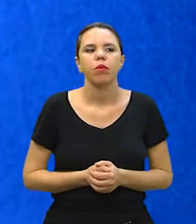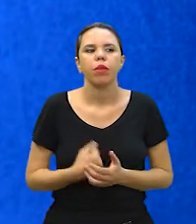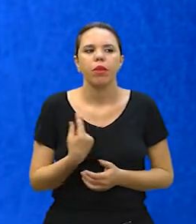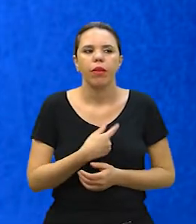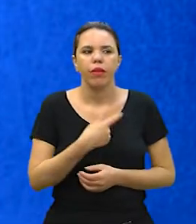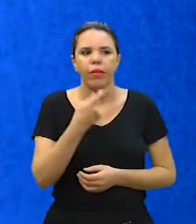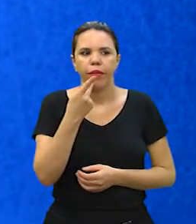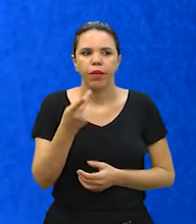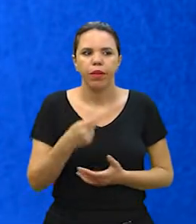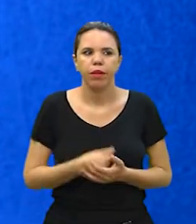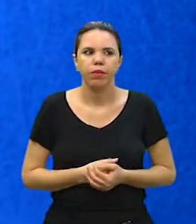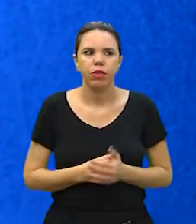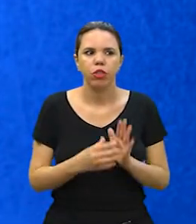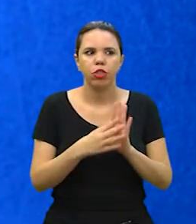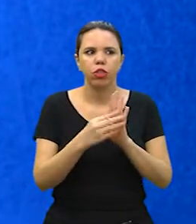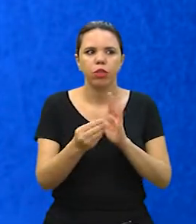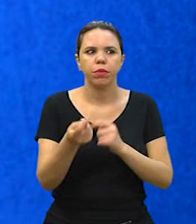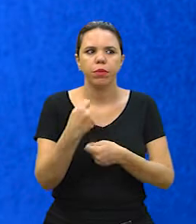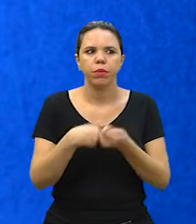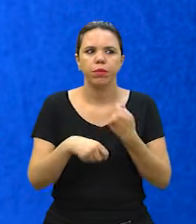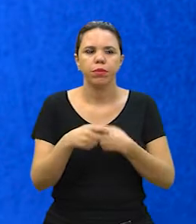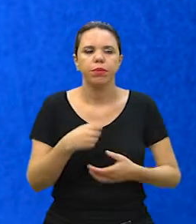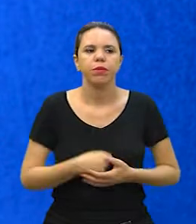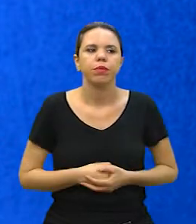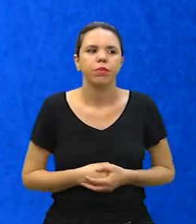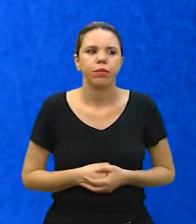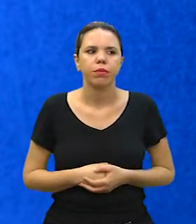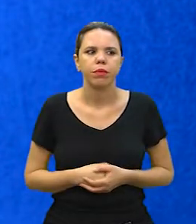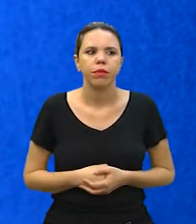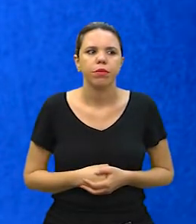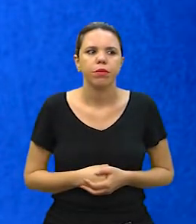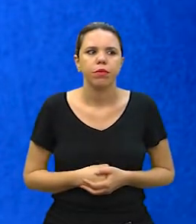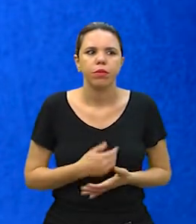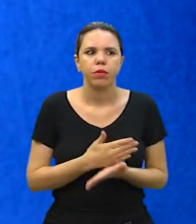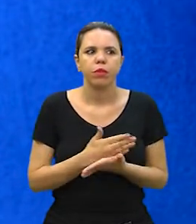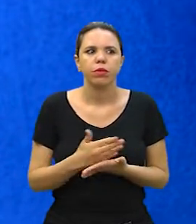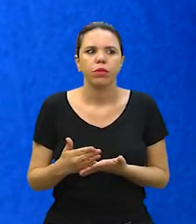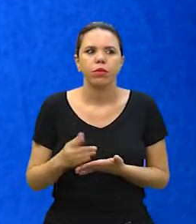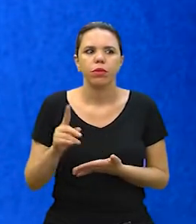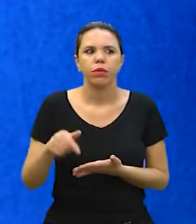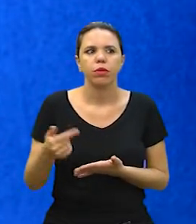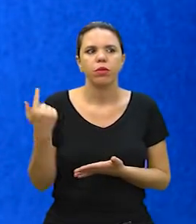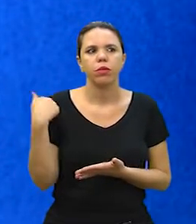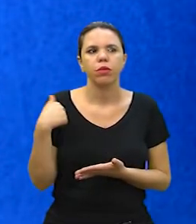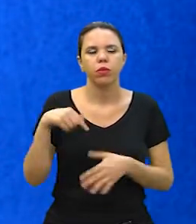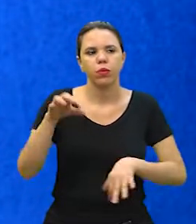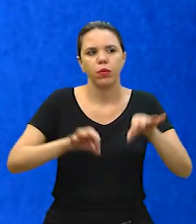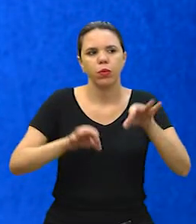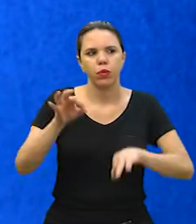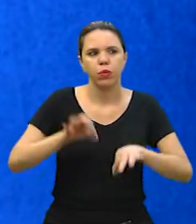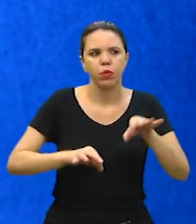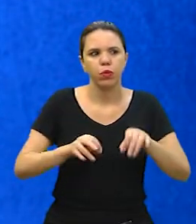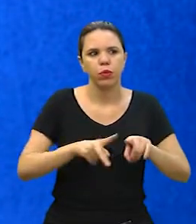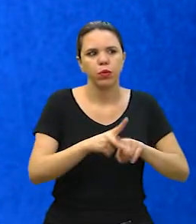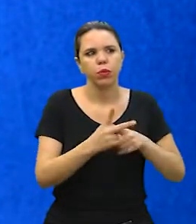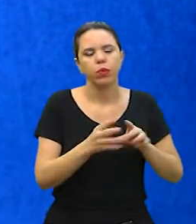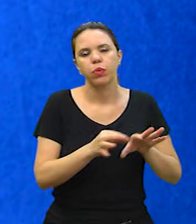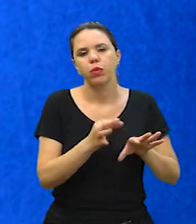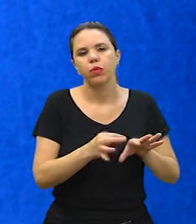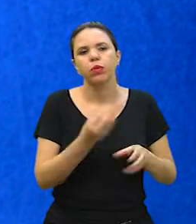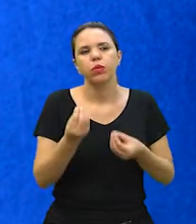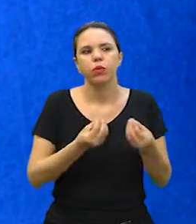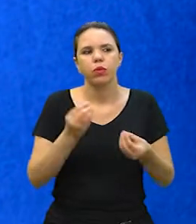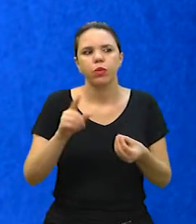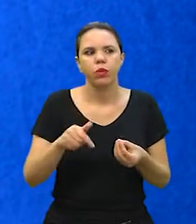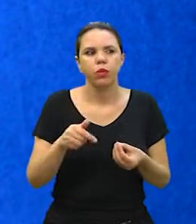gente fala nesse modelo de negócio, o Evandro, no início era o quê? Era uma oficina de conserto? Como